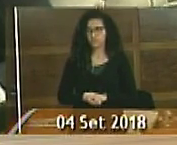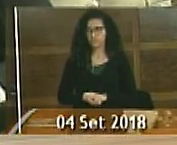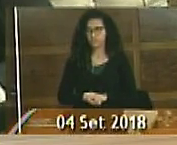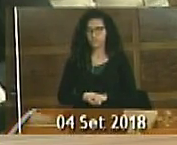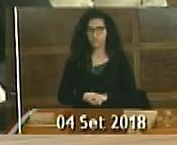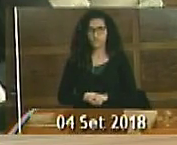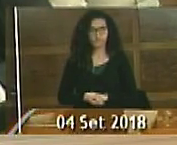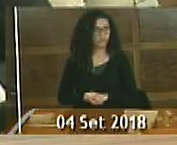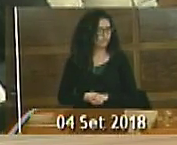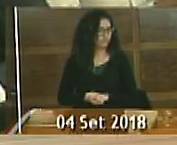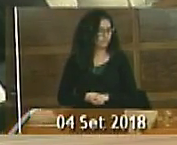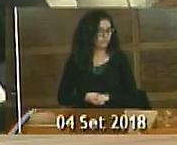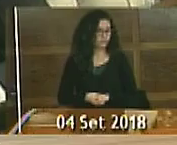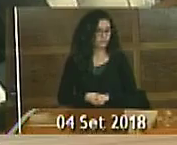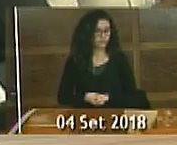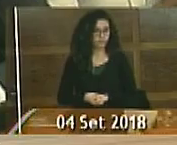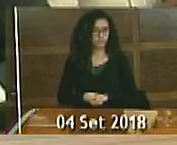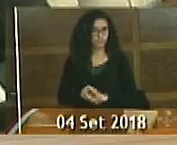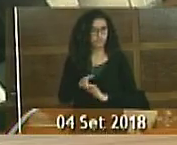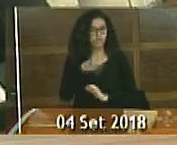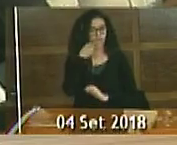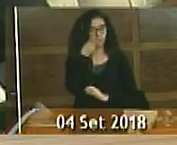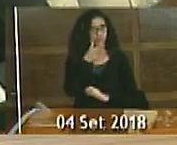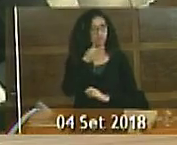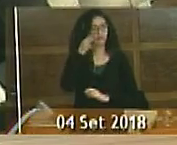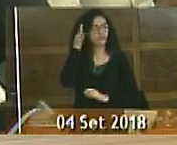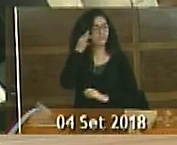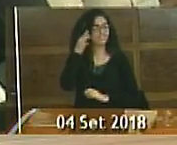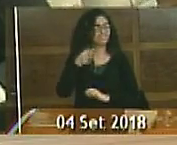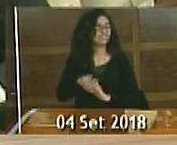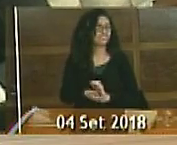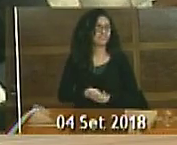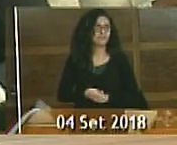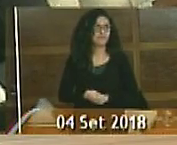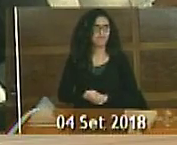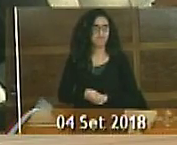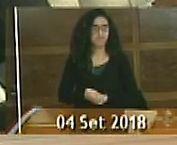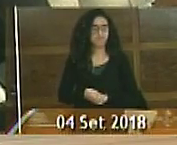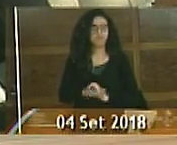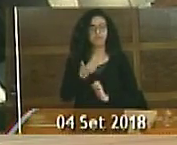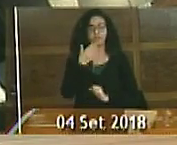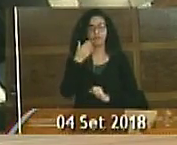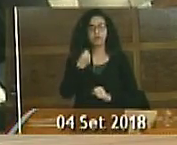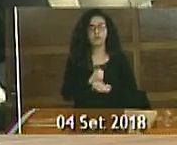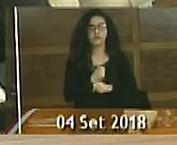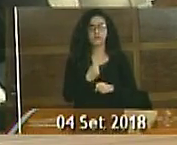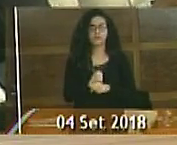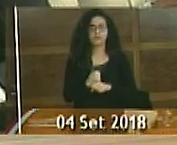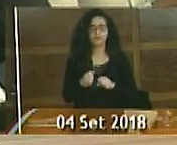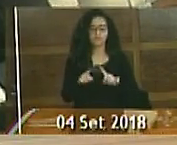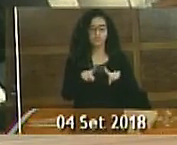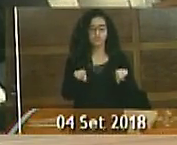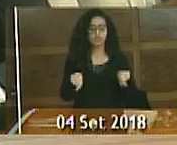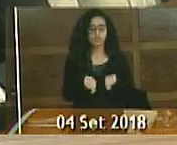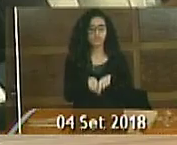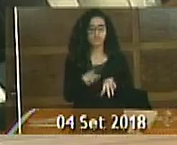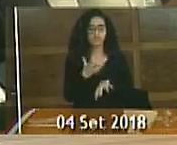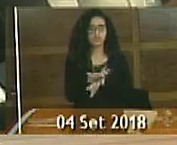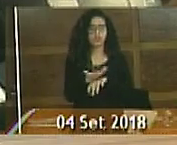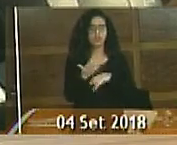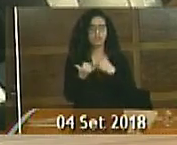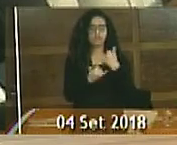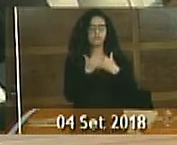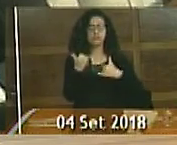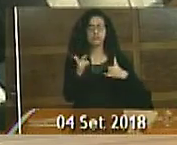Vamos lá. Flavinha Araújo, posição. Construção de uma área de lazer com brinquedos, mesa